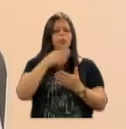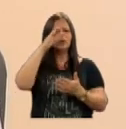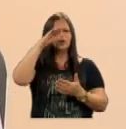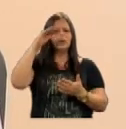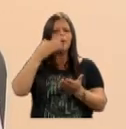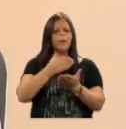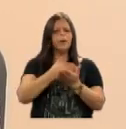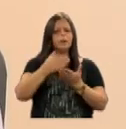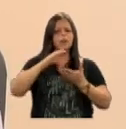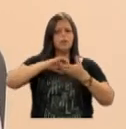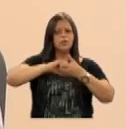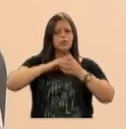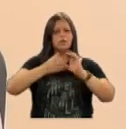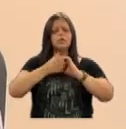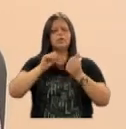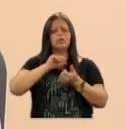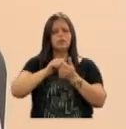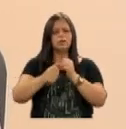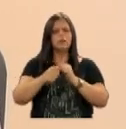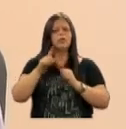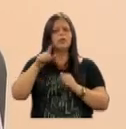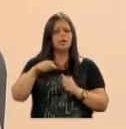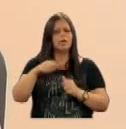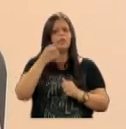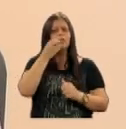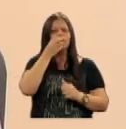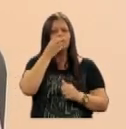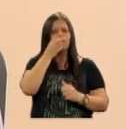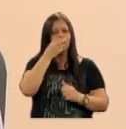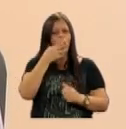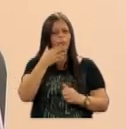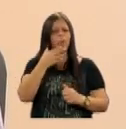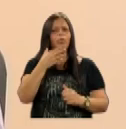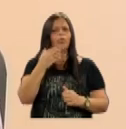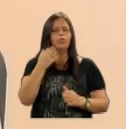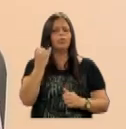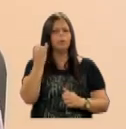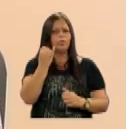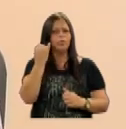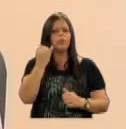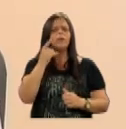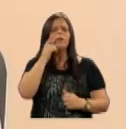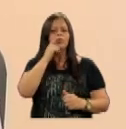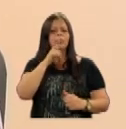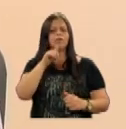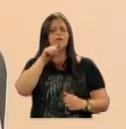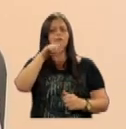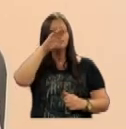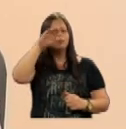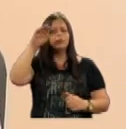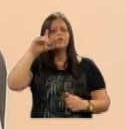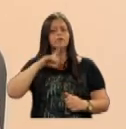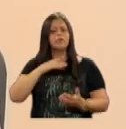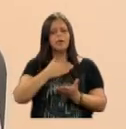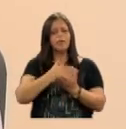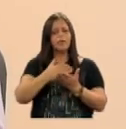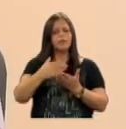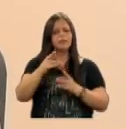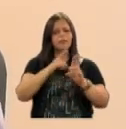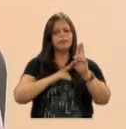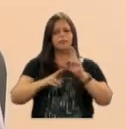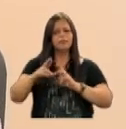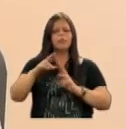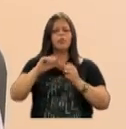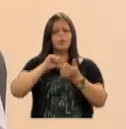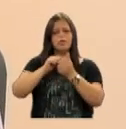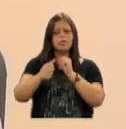das artes e também a partir do esporte são significativas as ganhos é que acha que esses estudantes têm a partir da